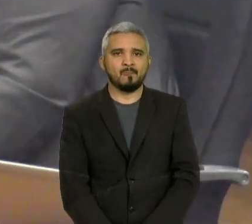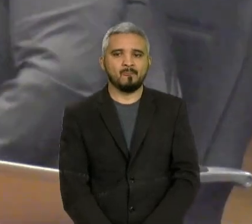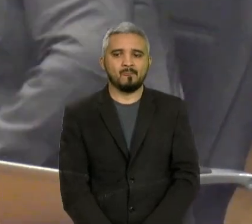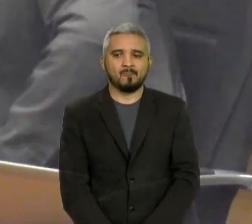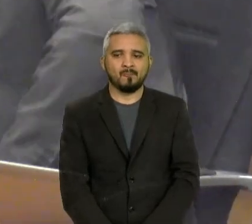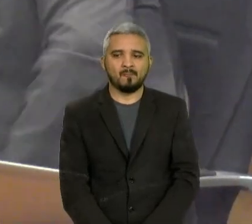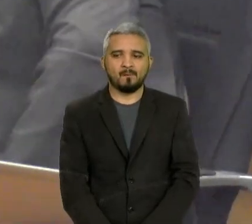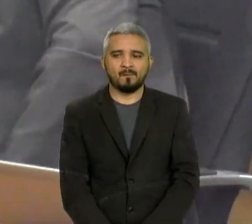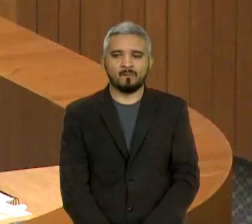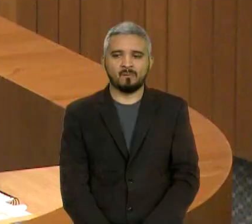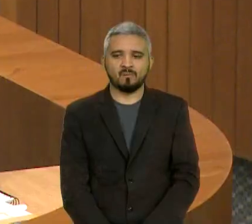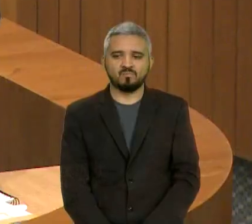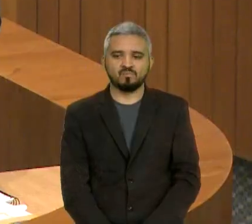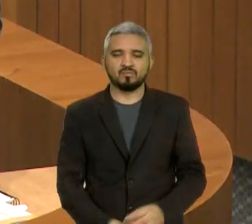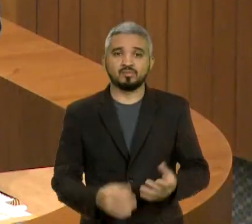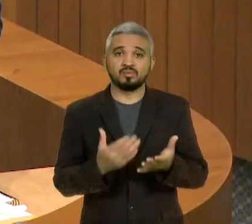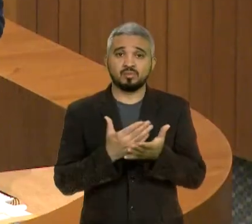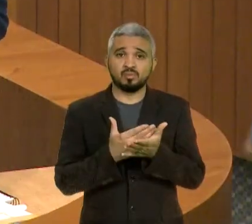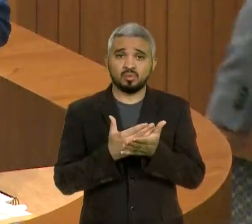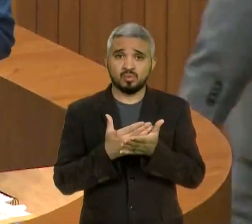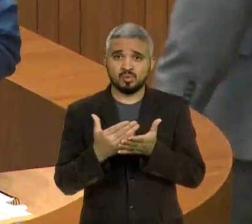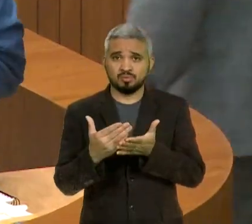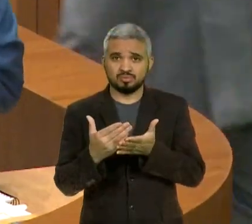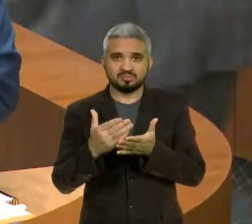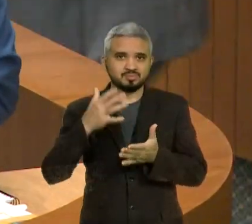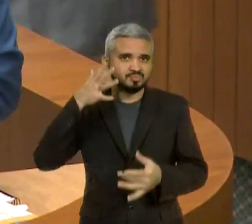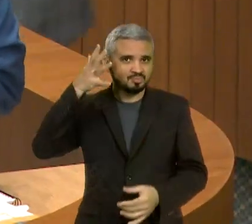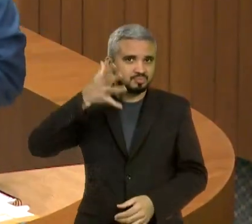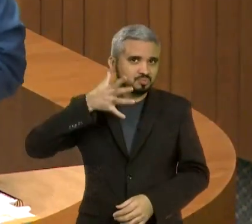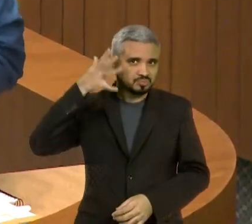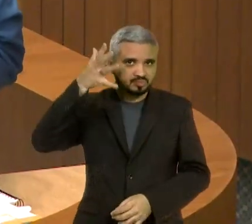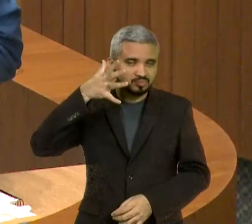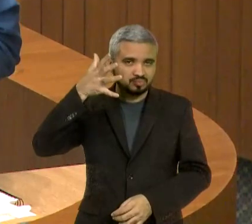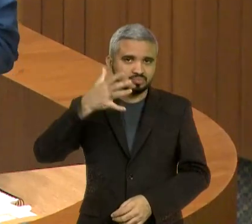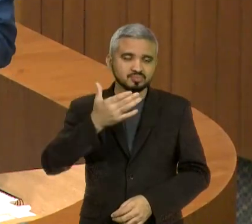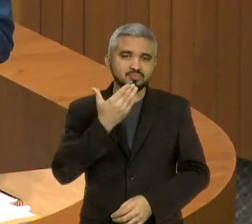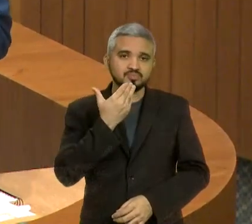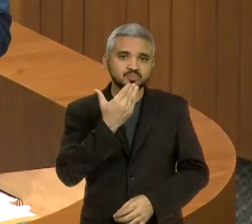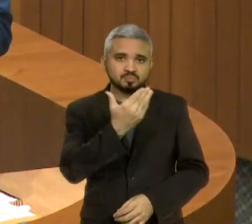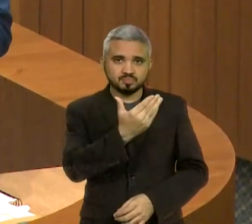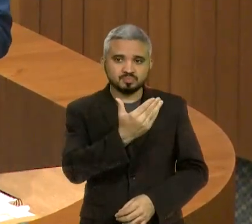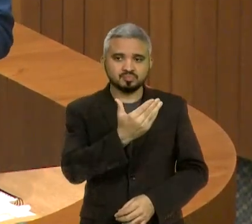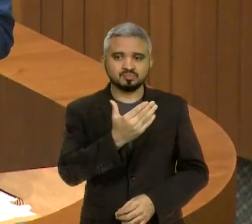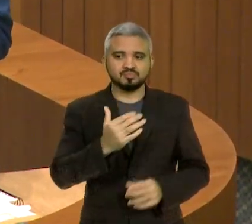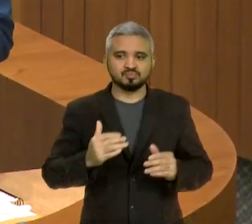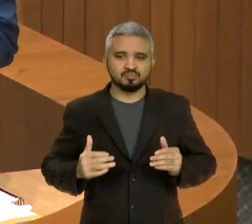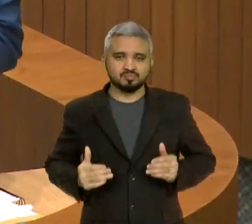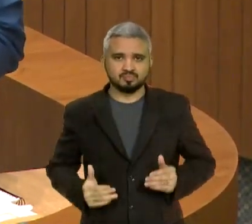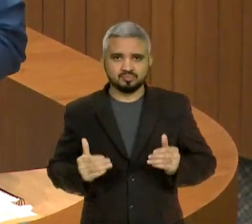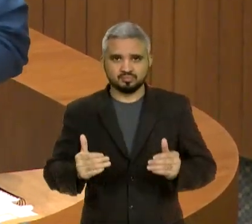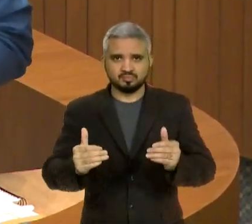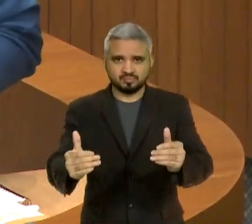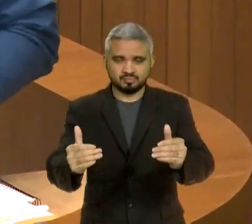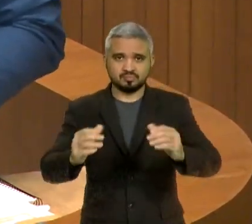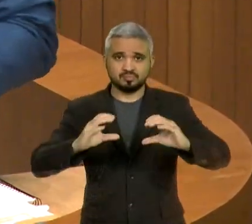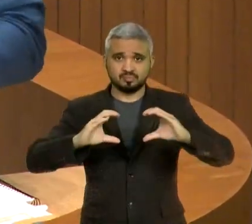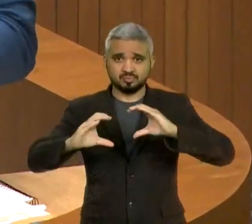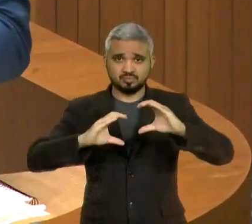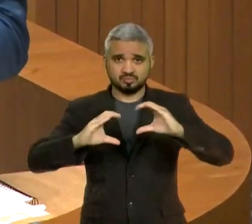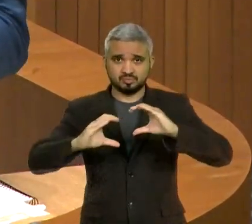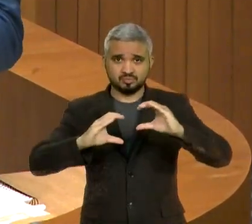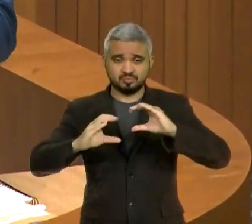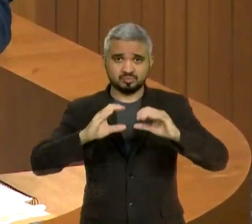começar aqui o pronunciamento pedindo ao nosso excelentíssimo ministro das Comunicações do